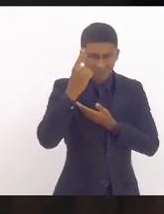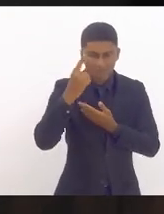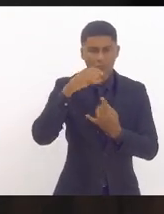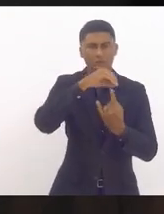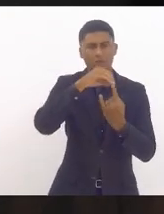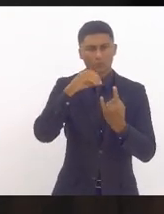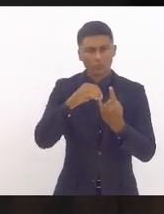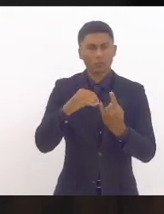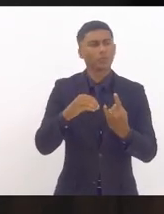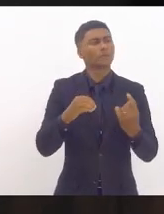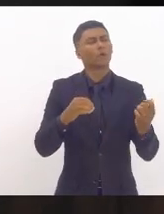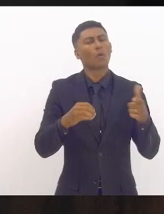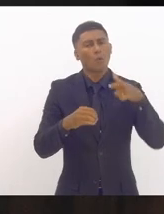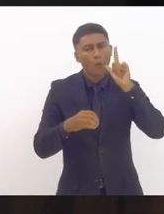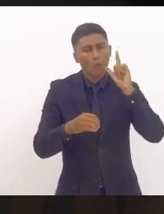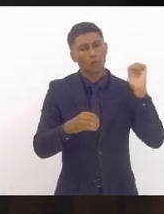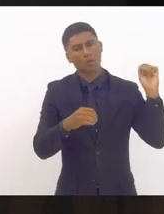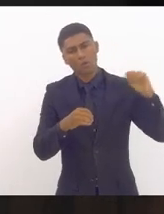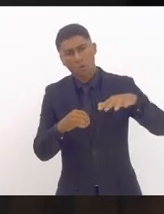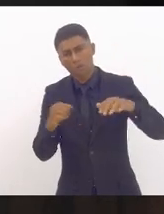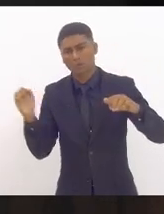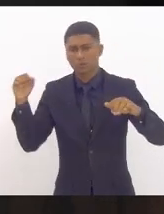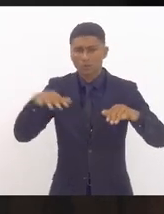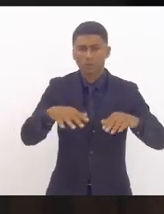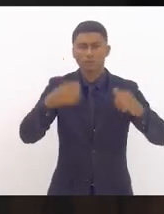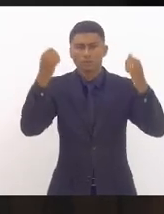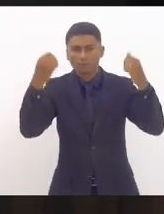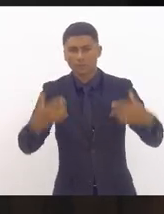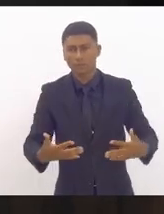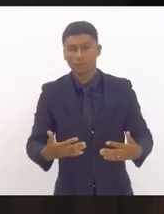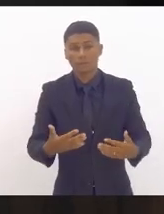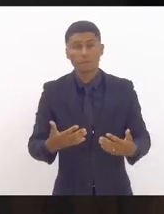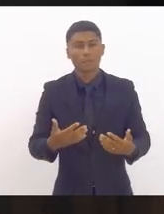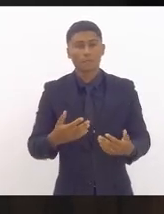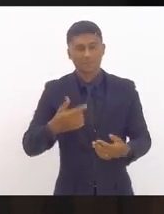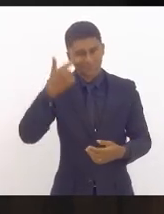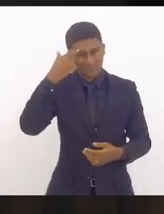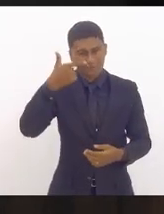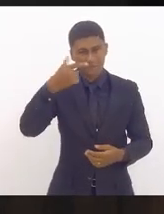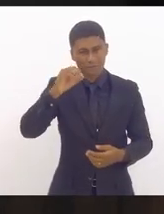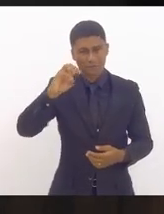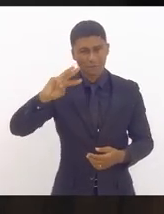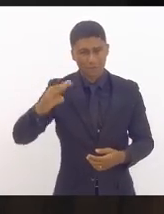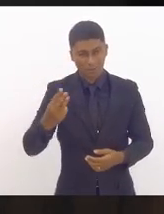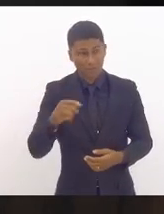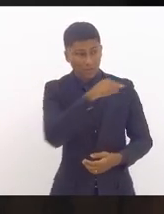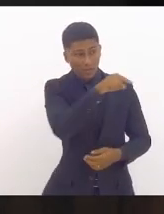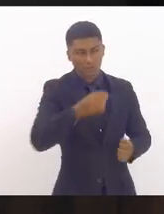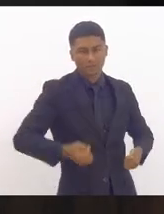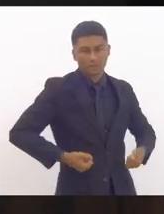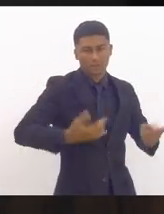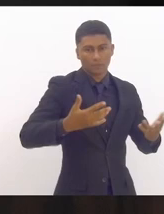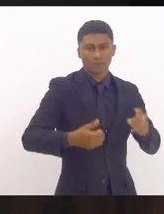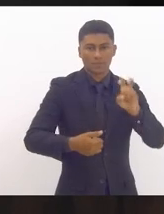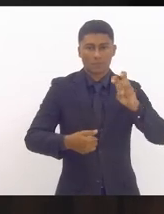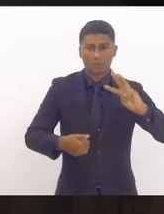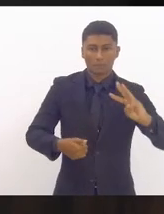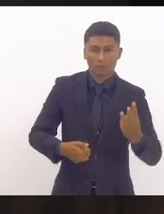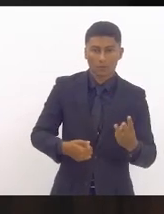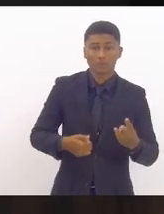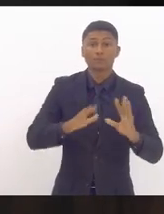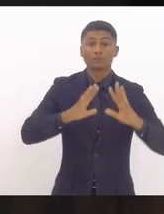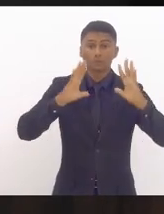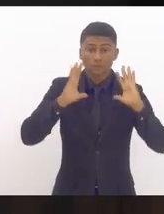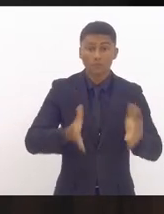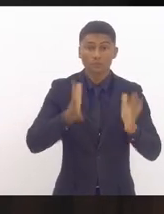Dos 20 milhões, gastaram um pouquinho mais de 5 milhões de reais e já atenderam mais de 120